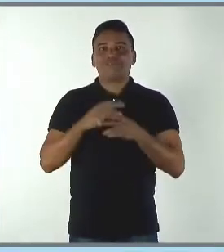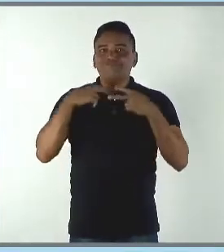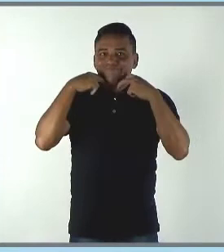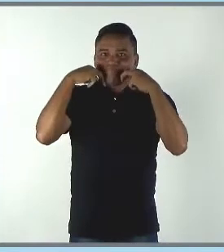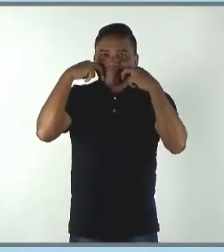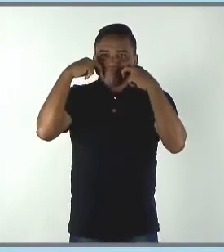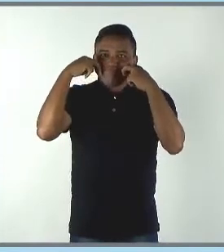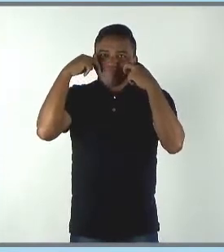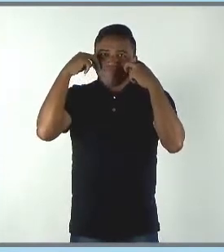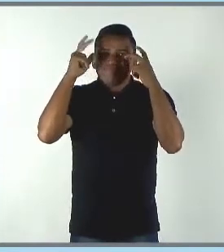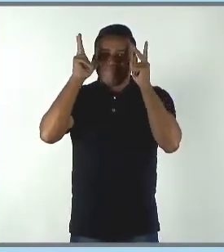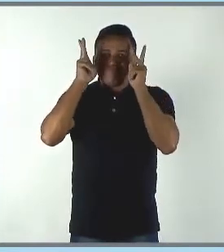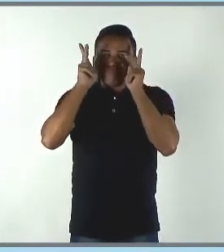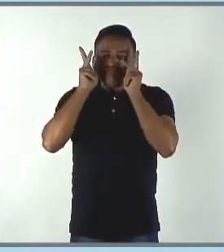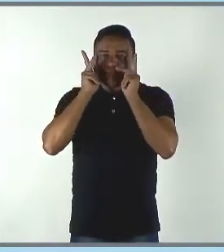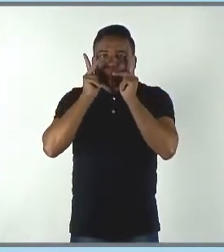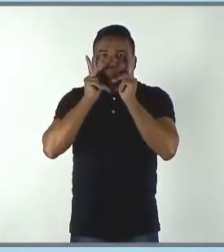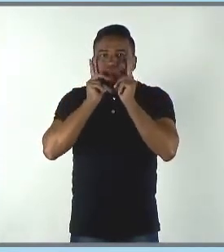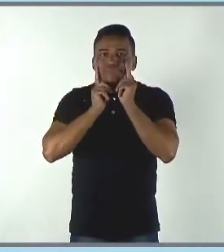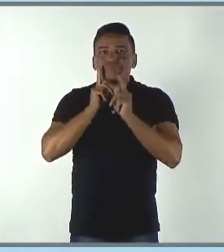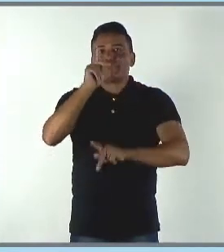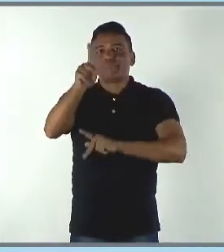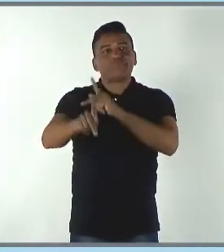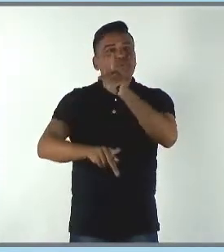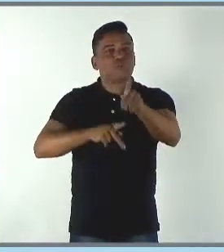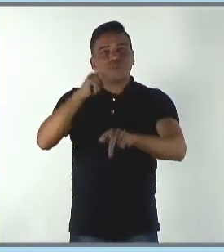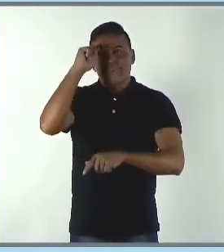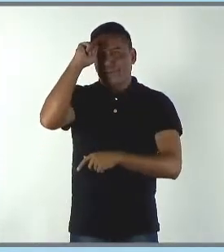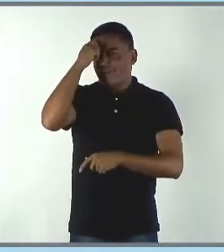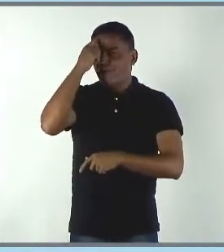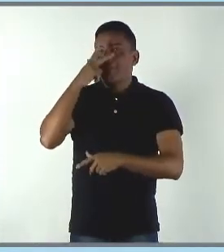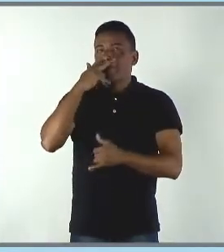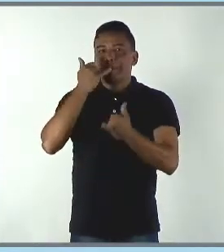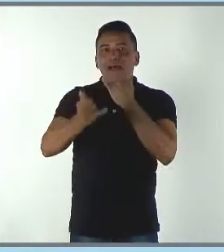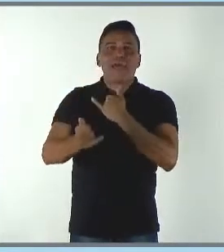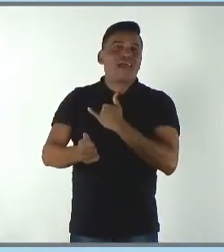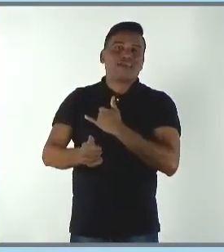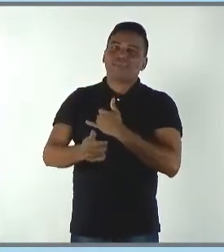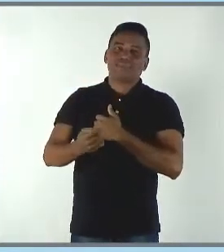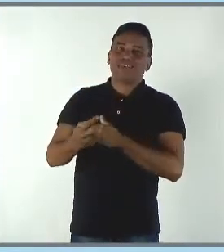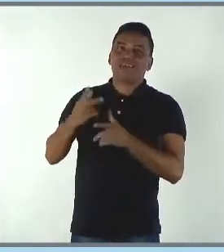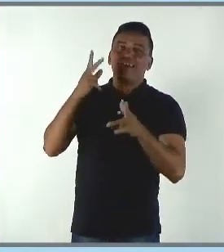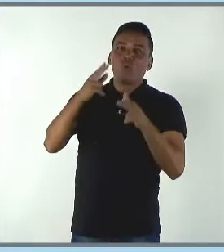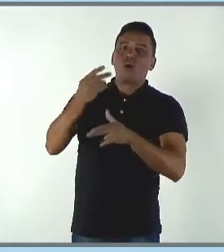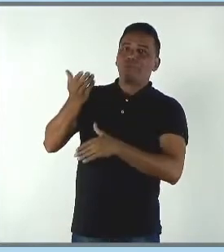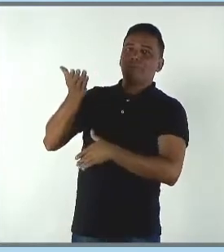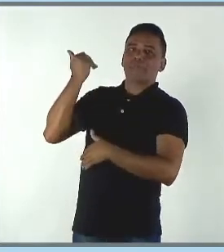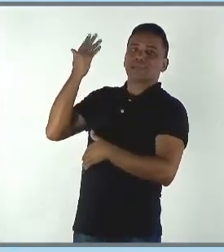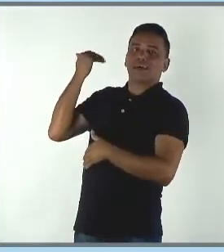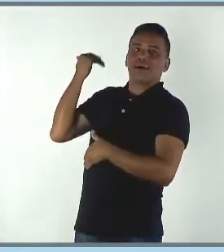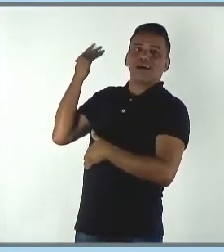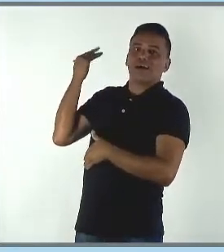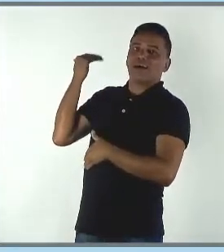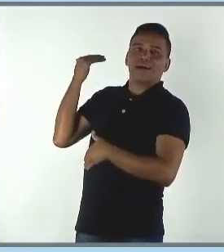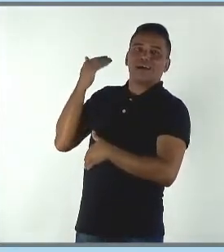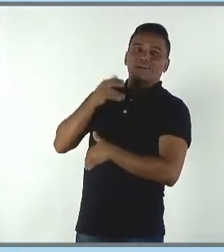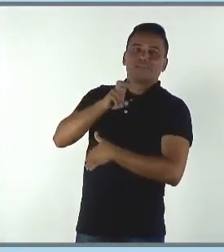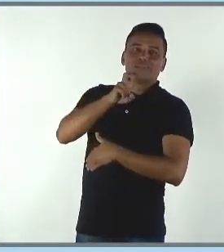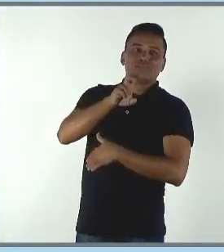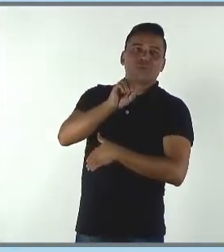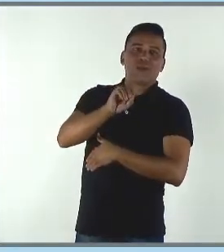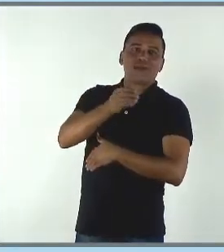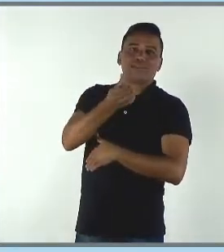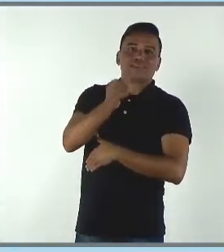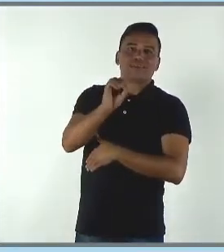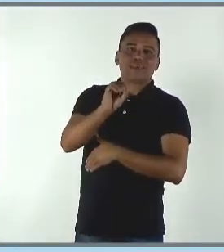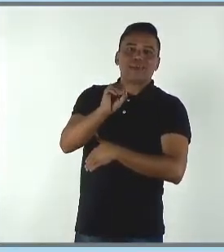pessoas negras hoje são muito parecidas ou até pioradas com outras de 50, 60, 100 anos